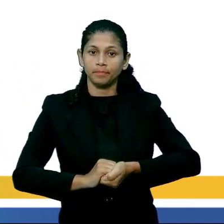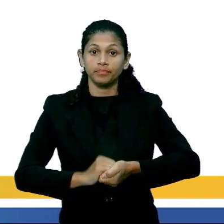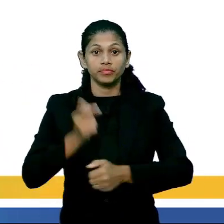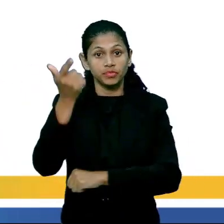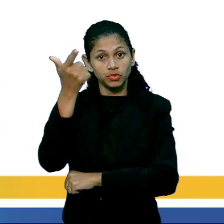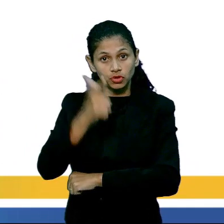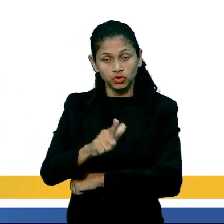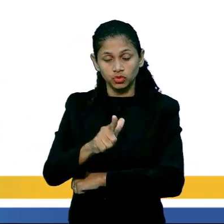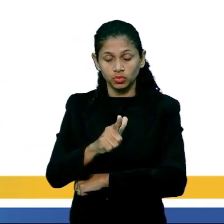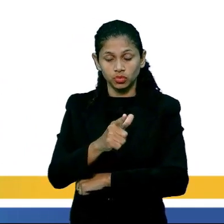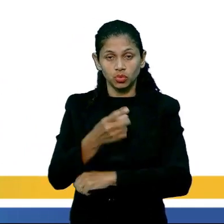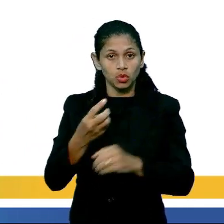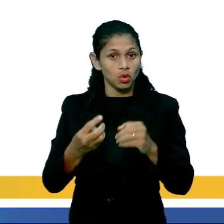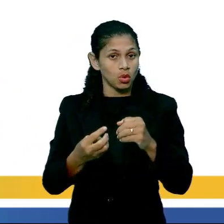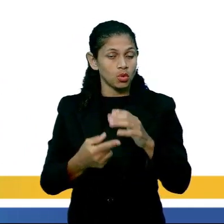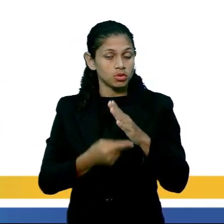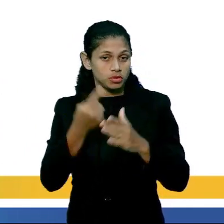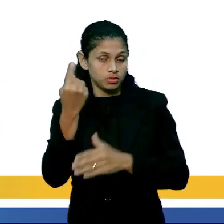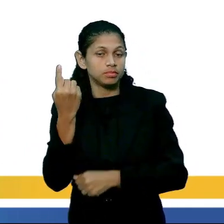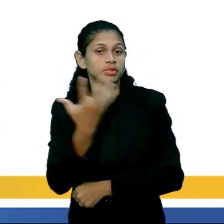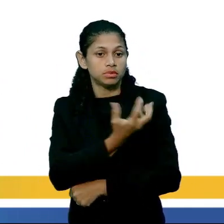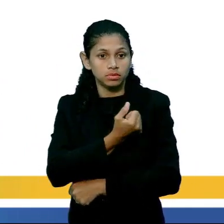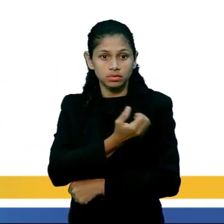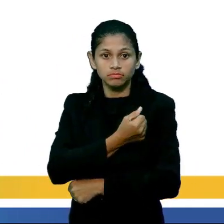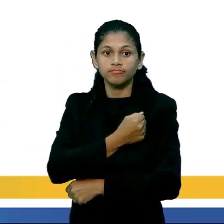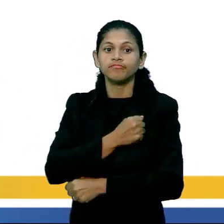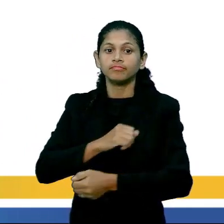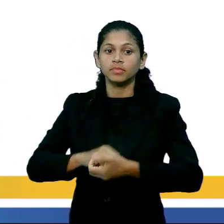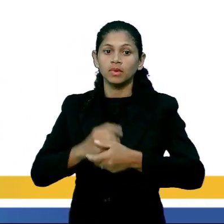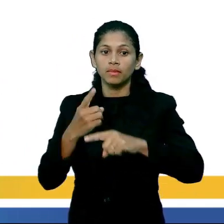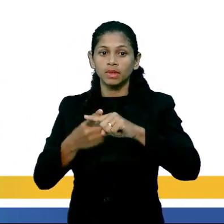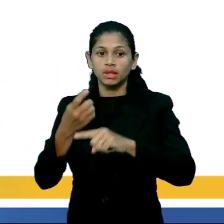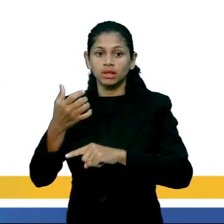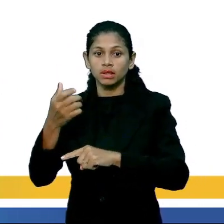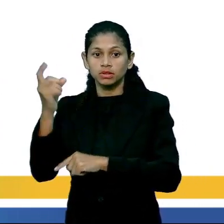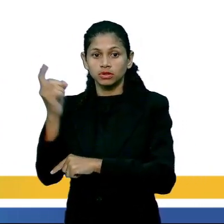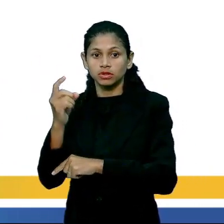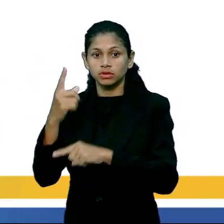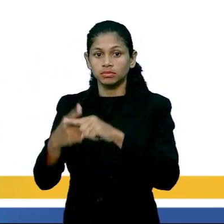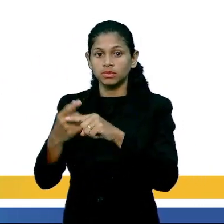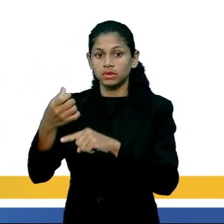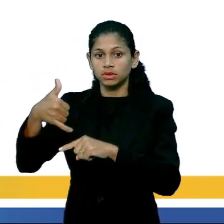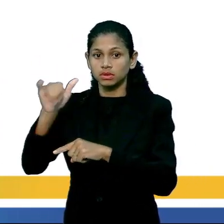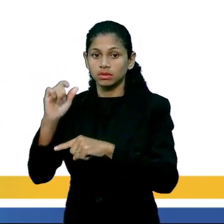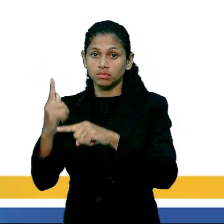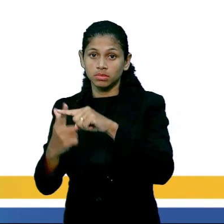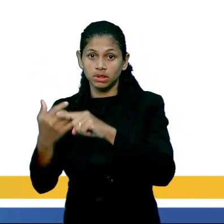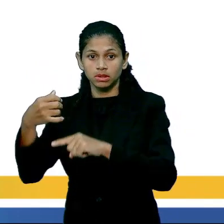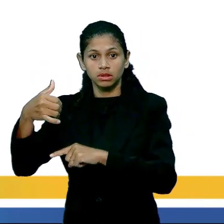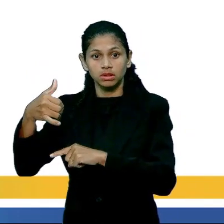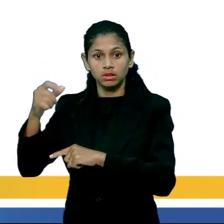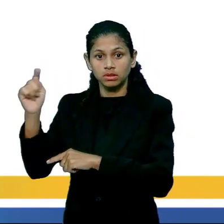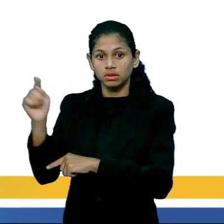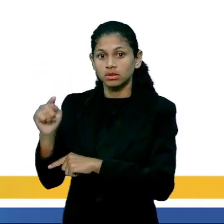repeti nos primeiros 23,67 + x + y + z = 29,85